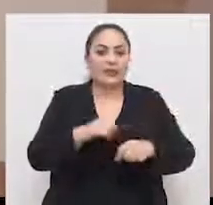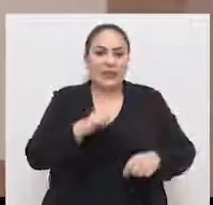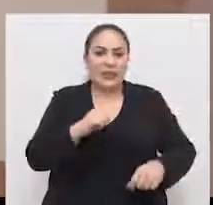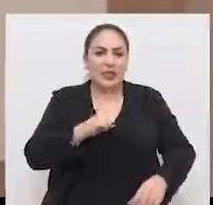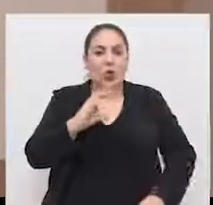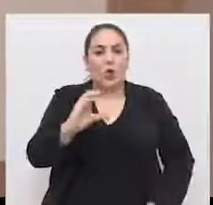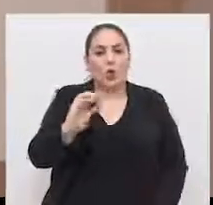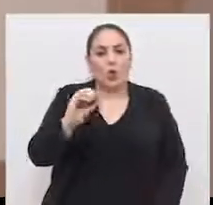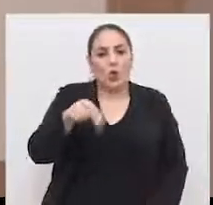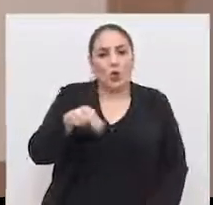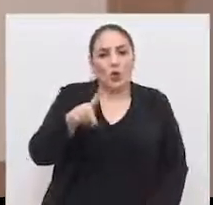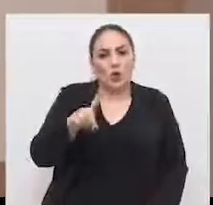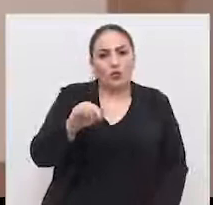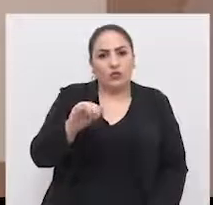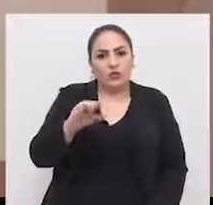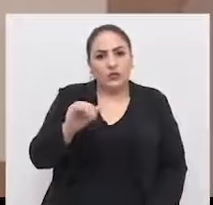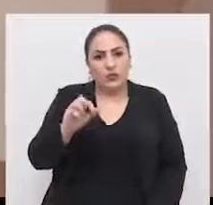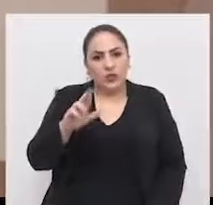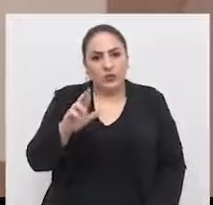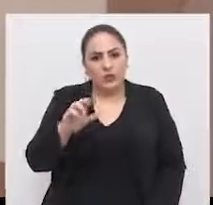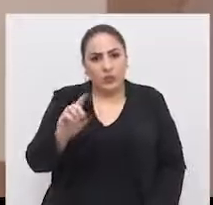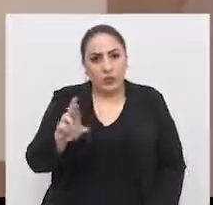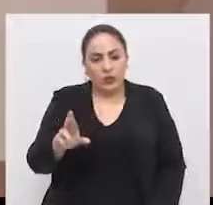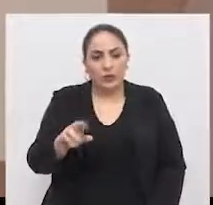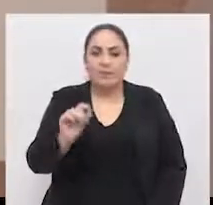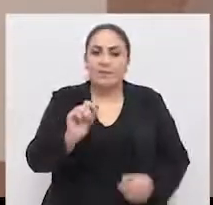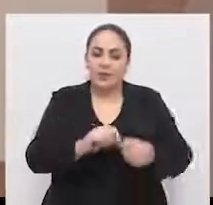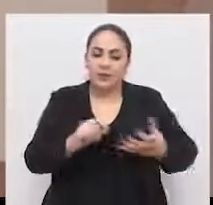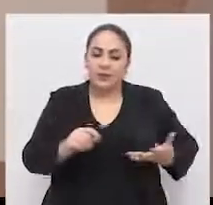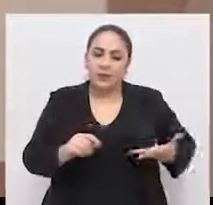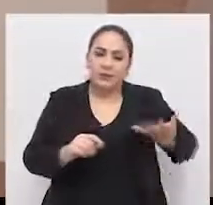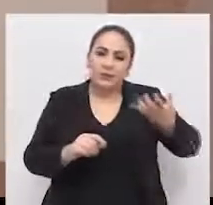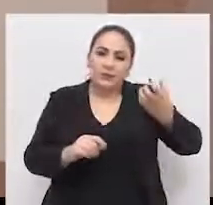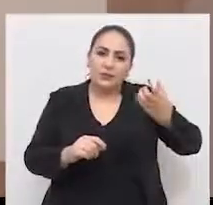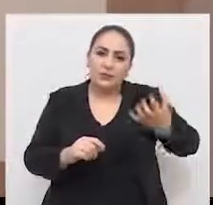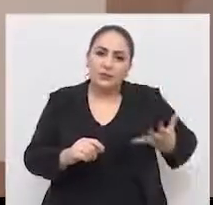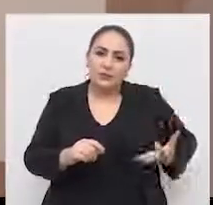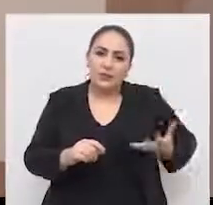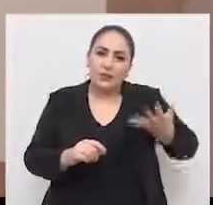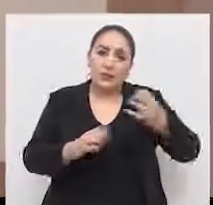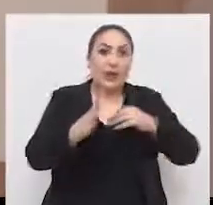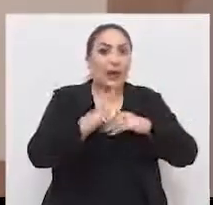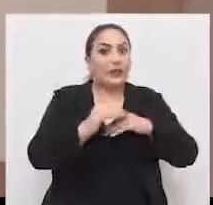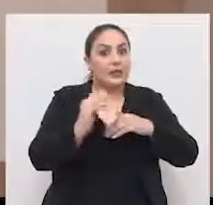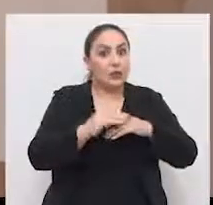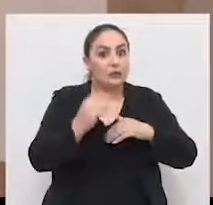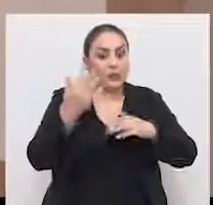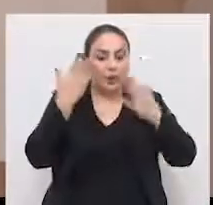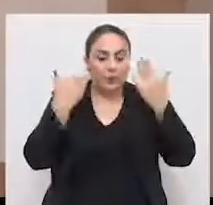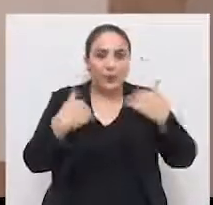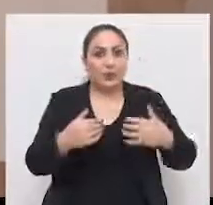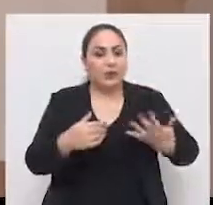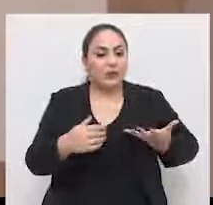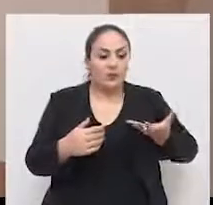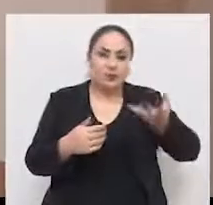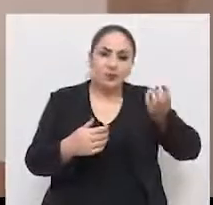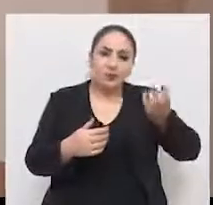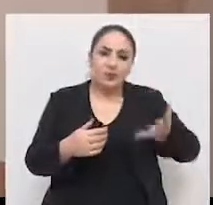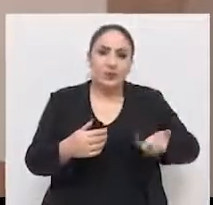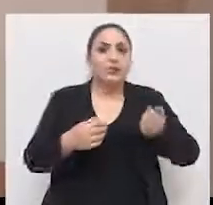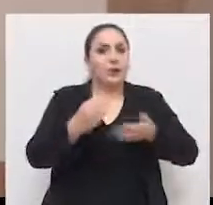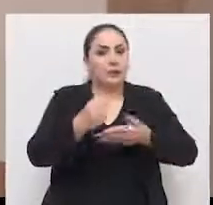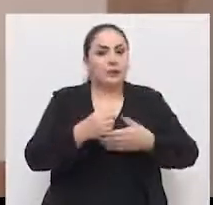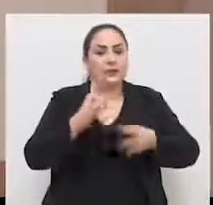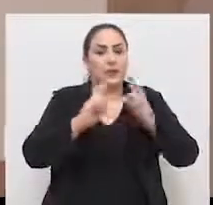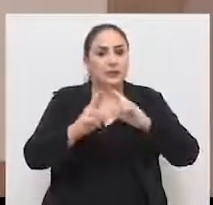com o condicionador ainda. Faça essa massagem carinhosa, seja carinhoso com o seu cabelo. Ele vai te trazer